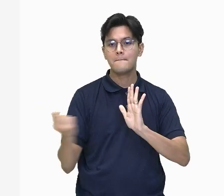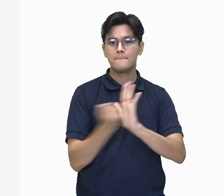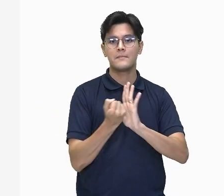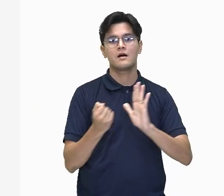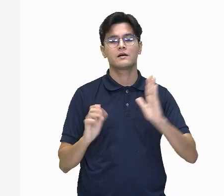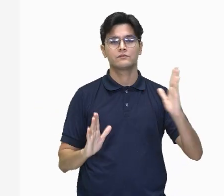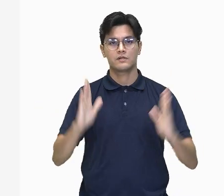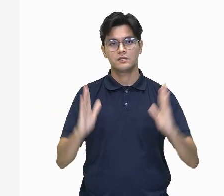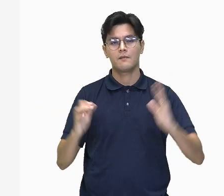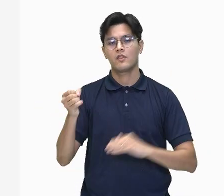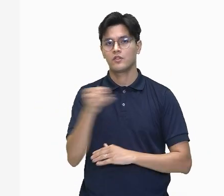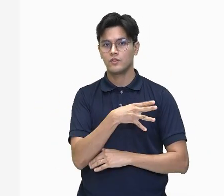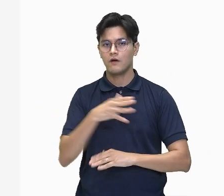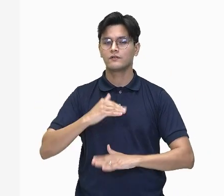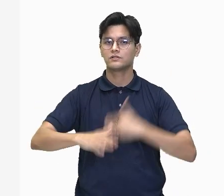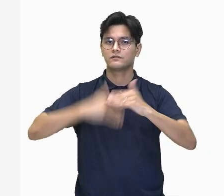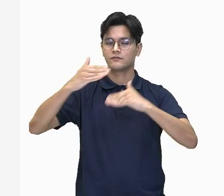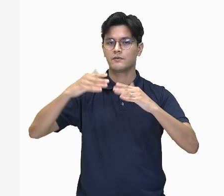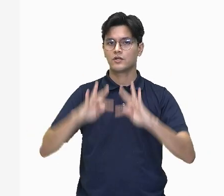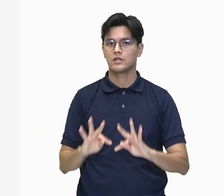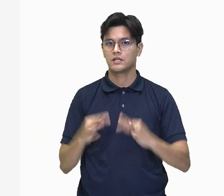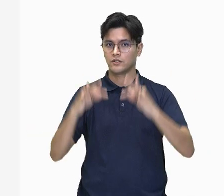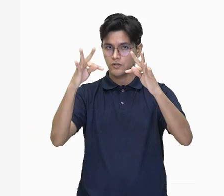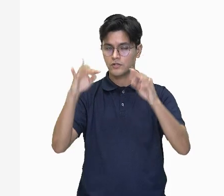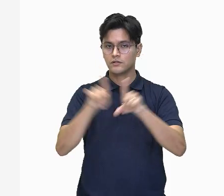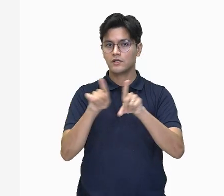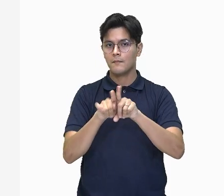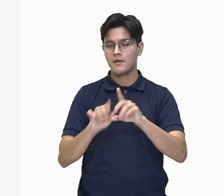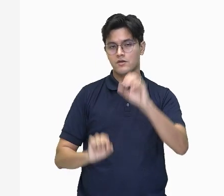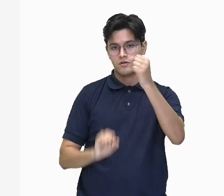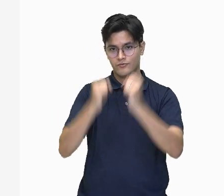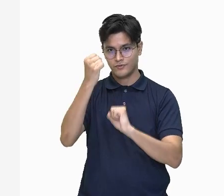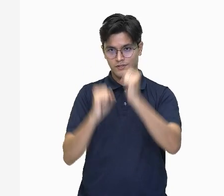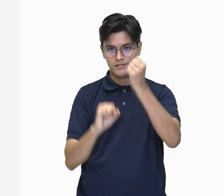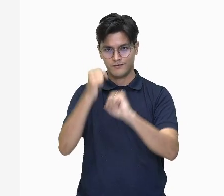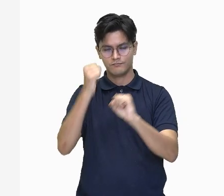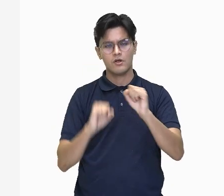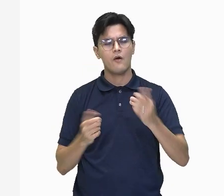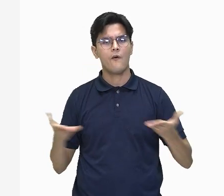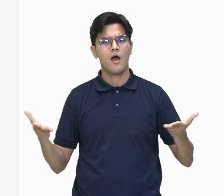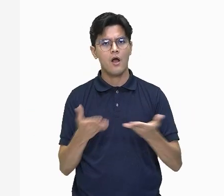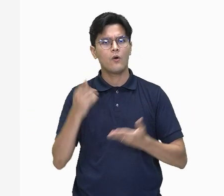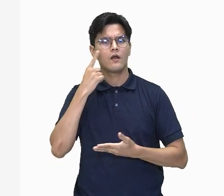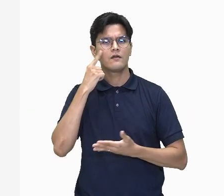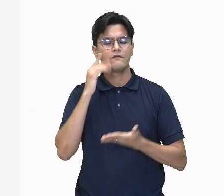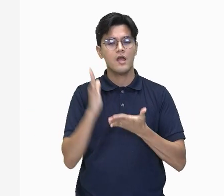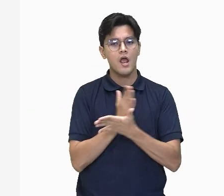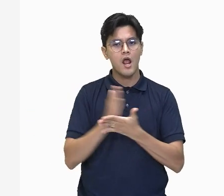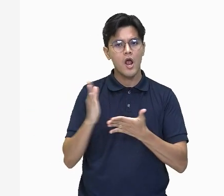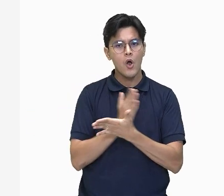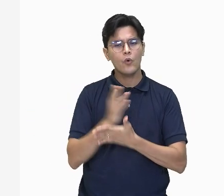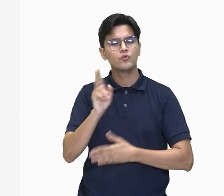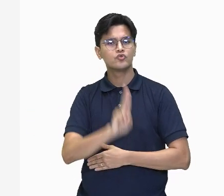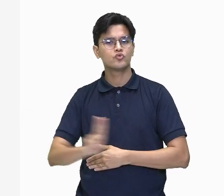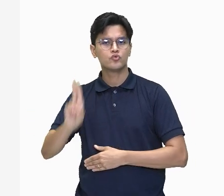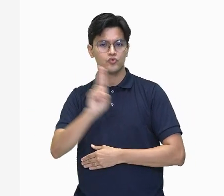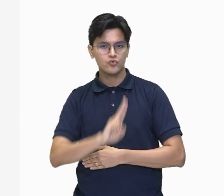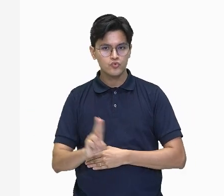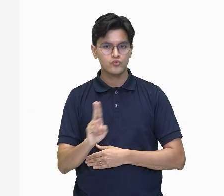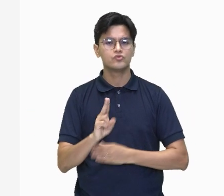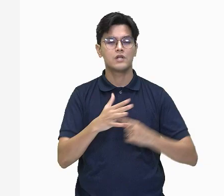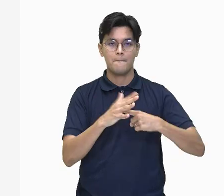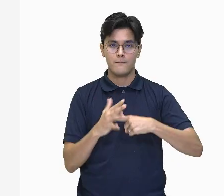desenvolvimento tecnológico e industrial. E vamos observar algumas aplicações dos motores de combustão